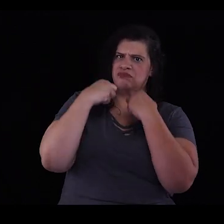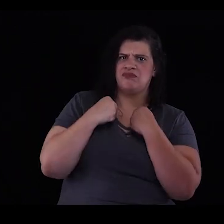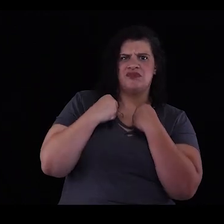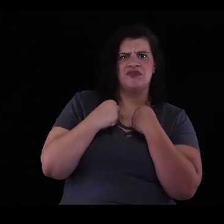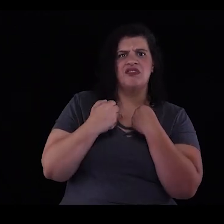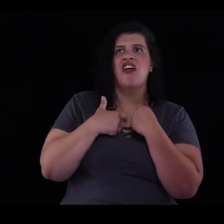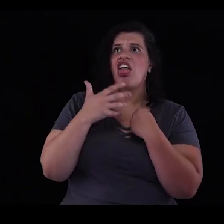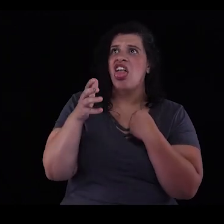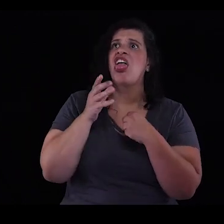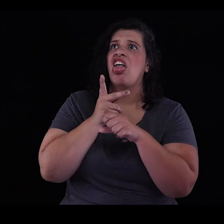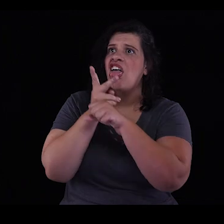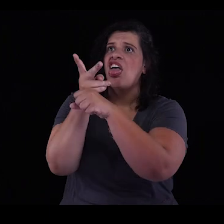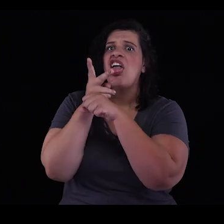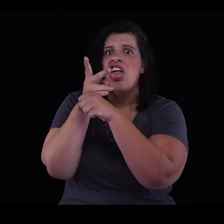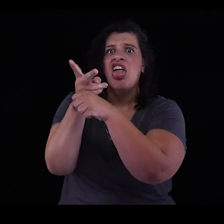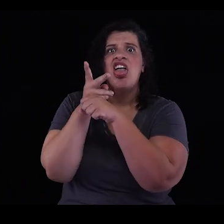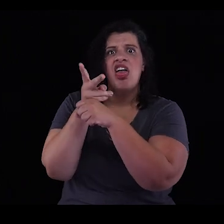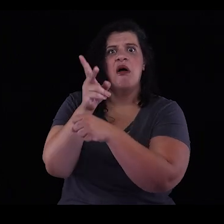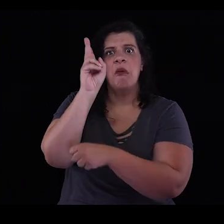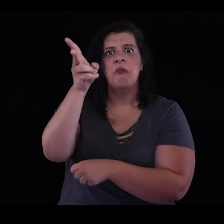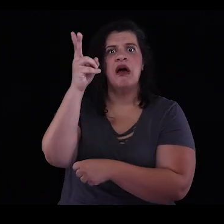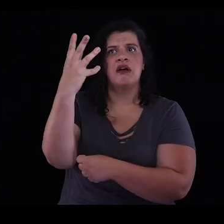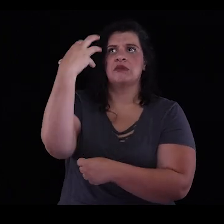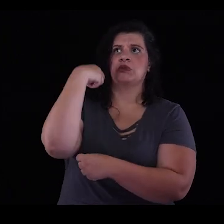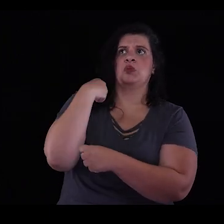do colonizado, de sempre procurar